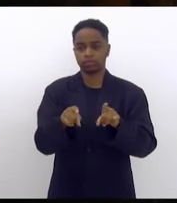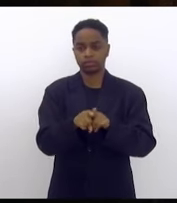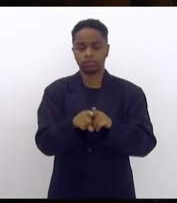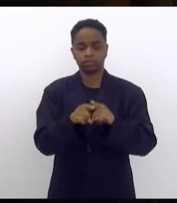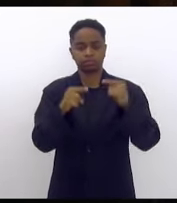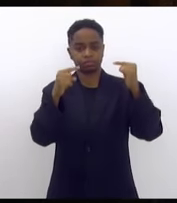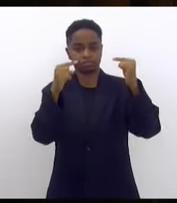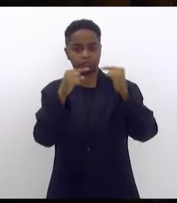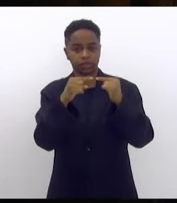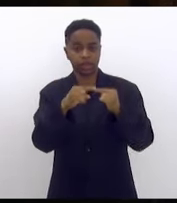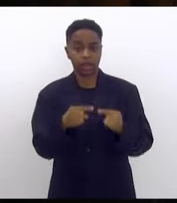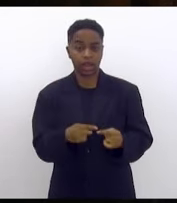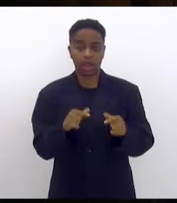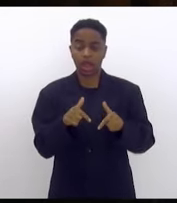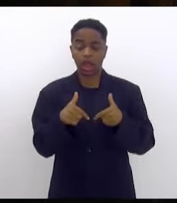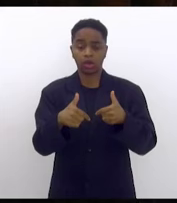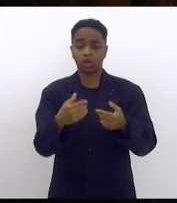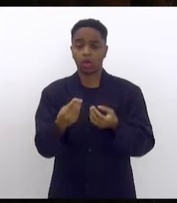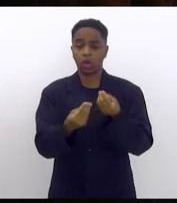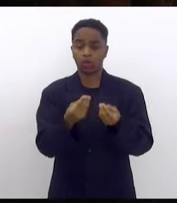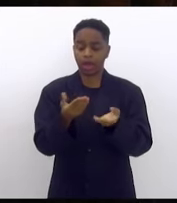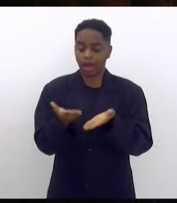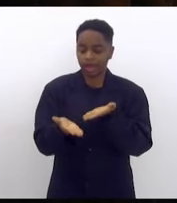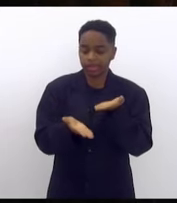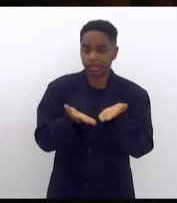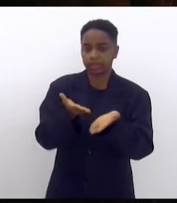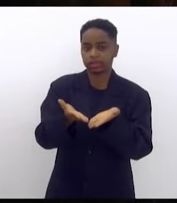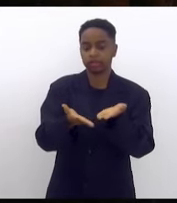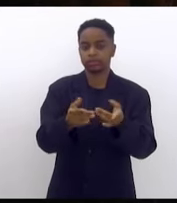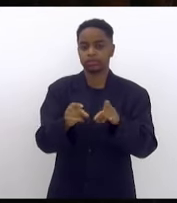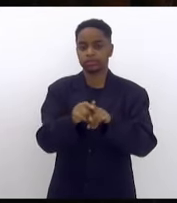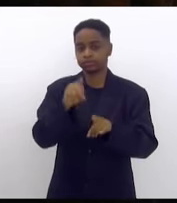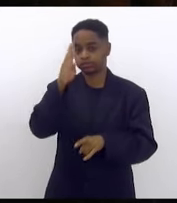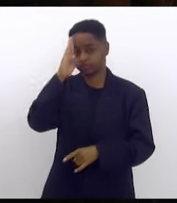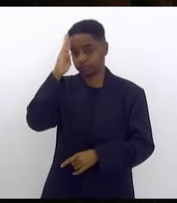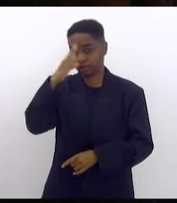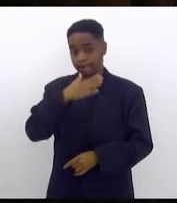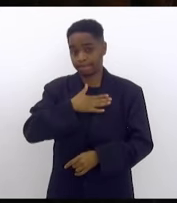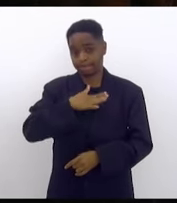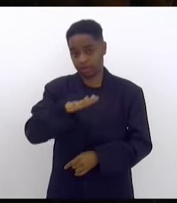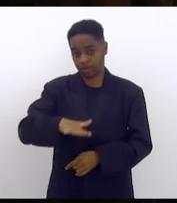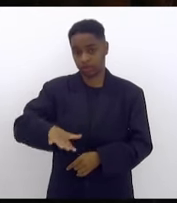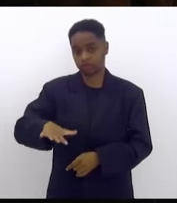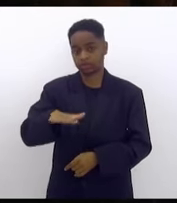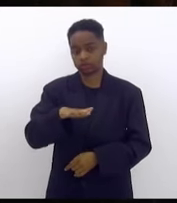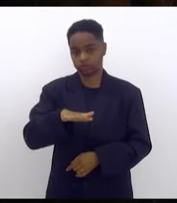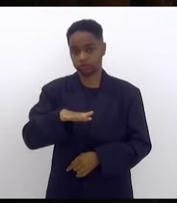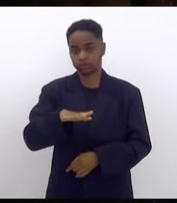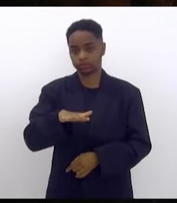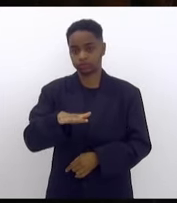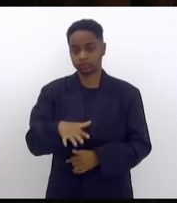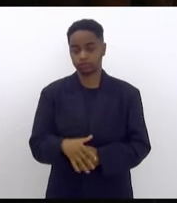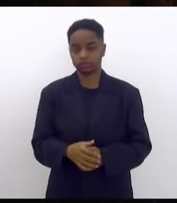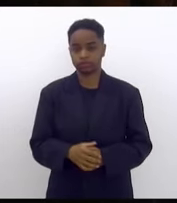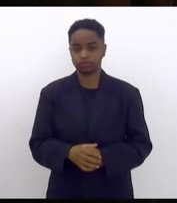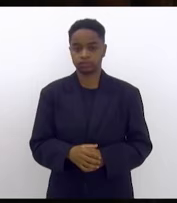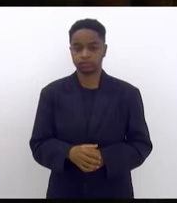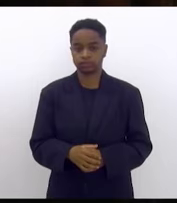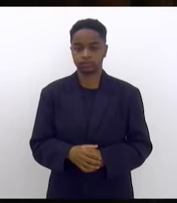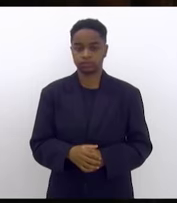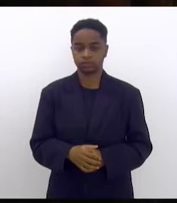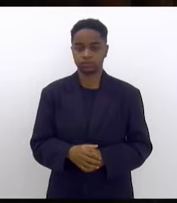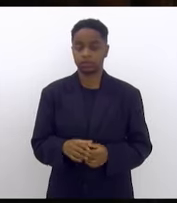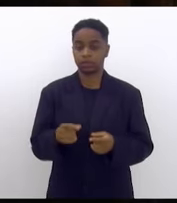no sentido de atendimento, principalmente na minha região, quando ocorre